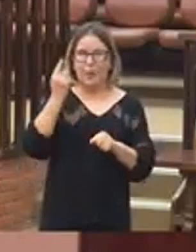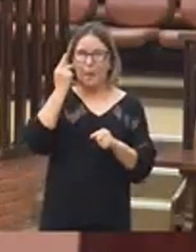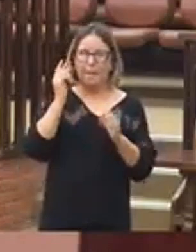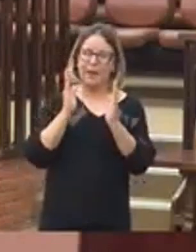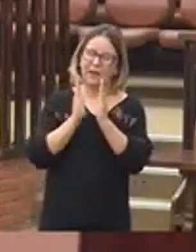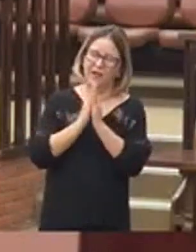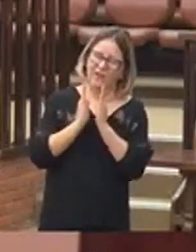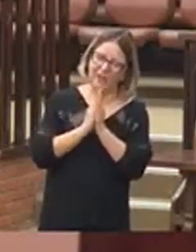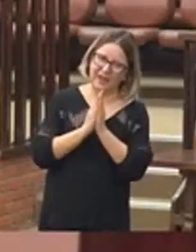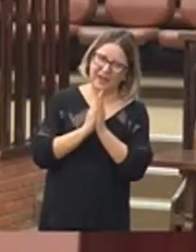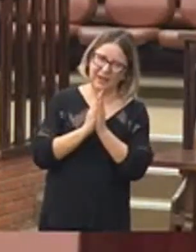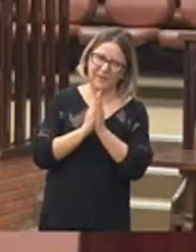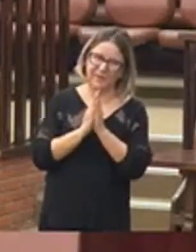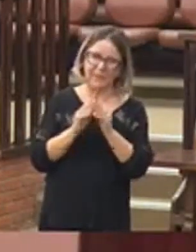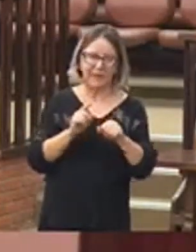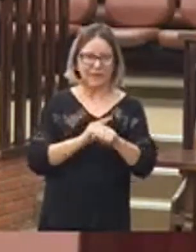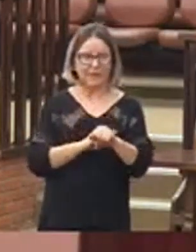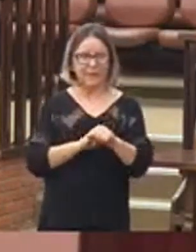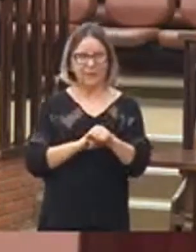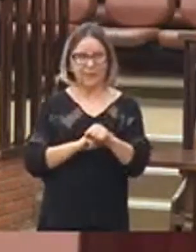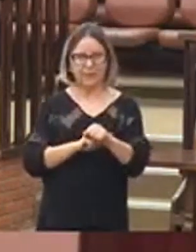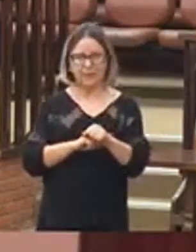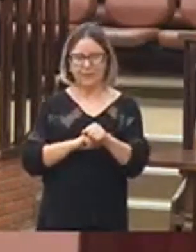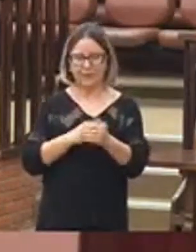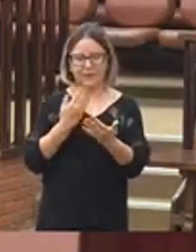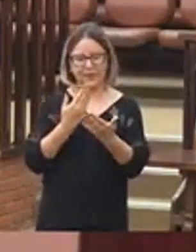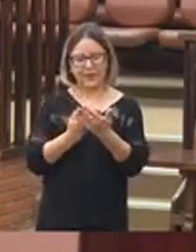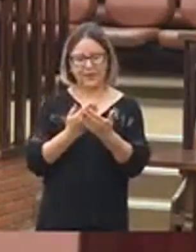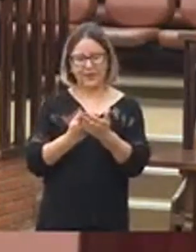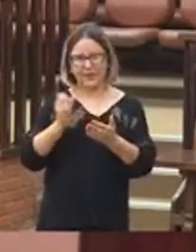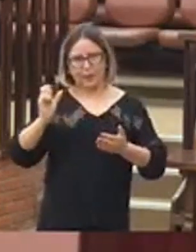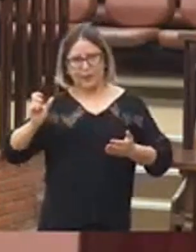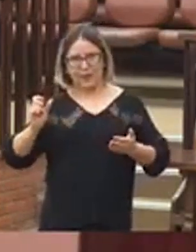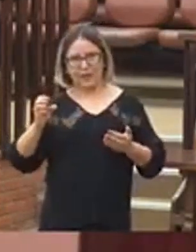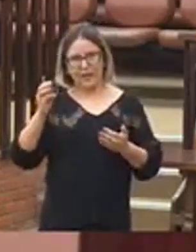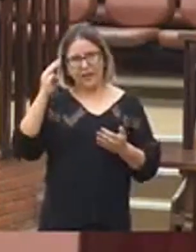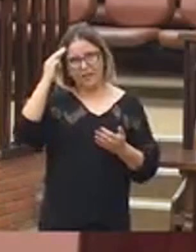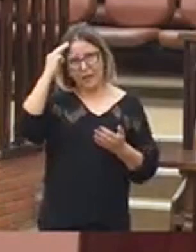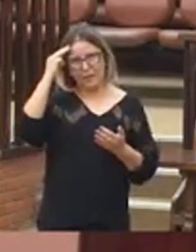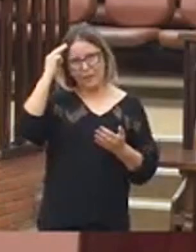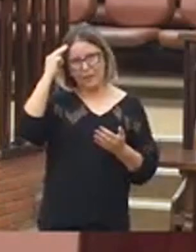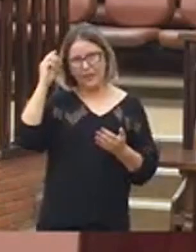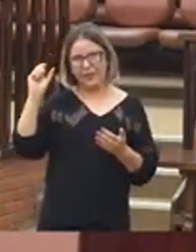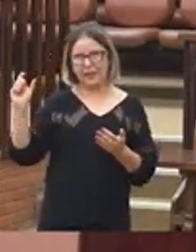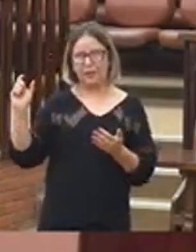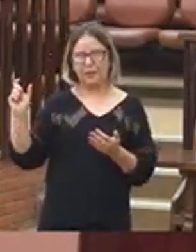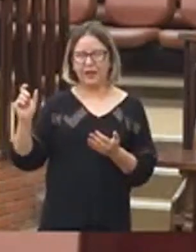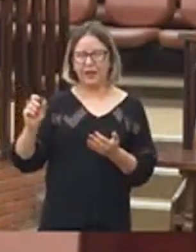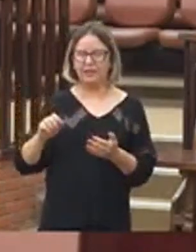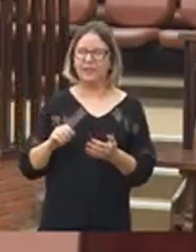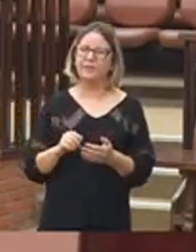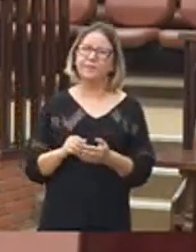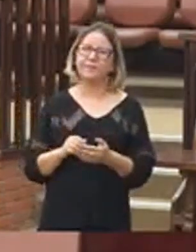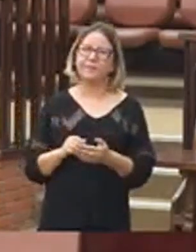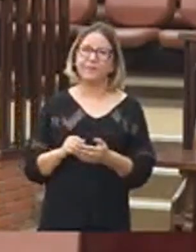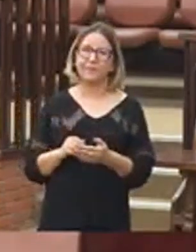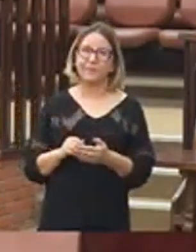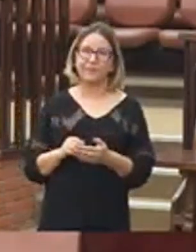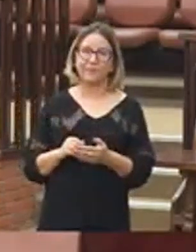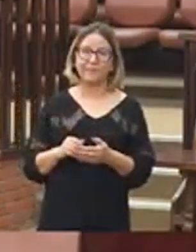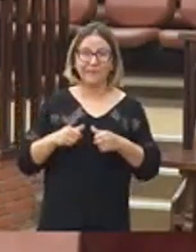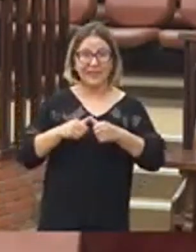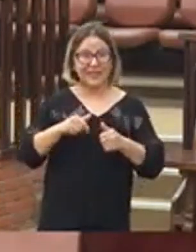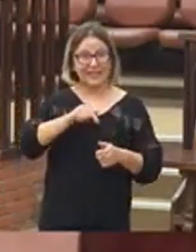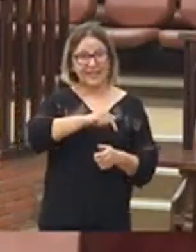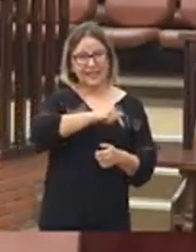estudo da palavra, de leitura bíblica, de meditação. Também, olha, essa semana eu tive várias